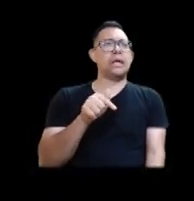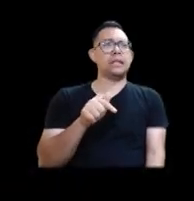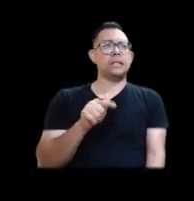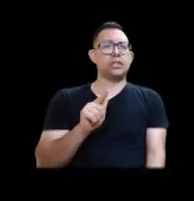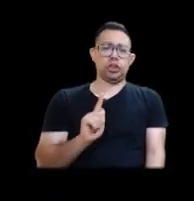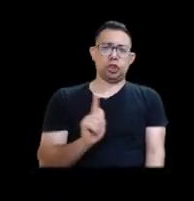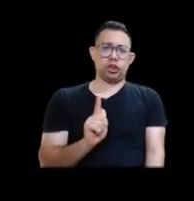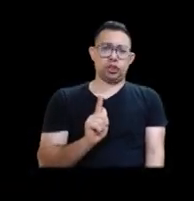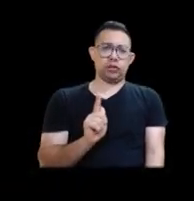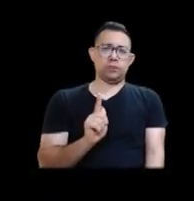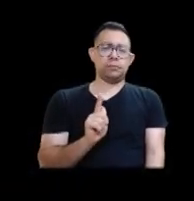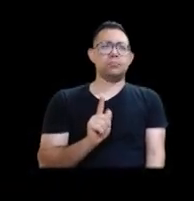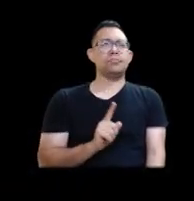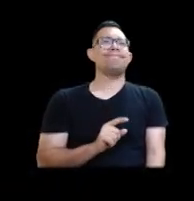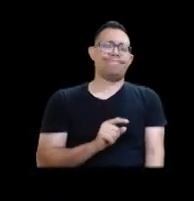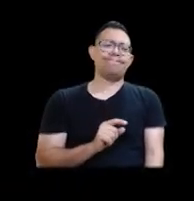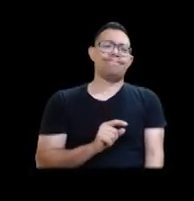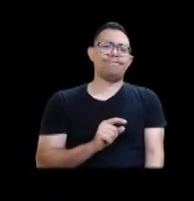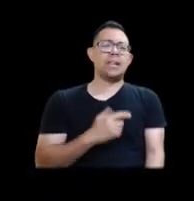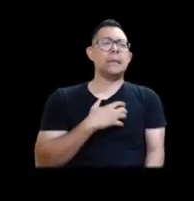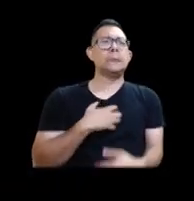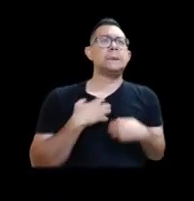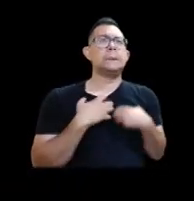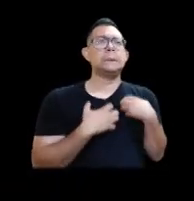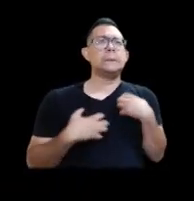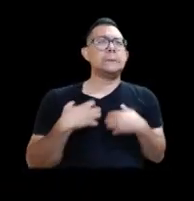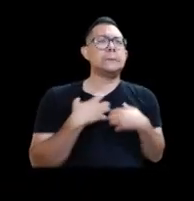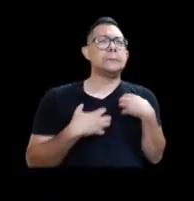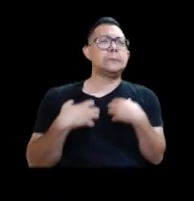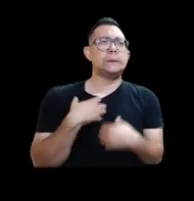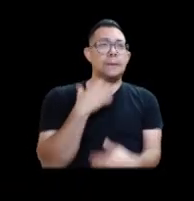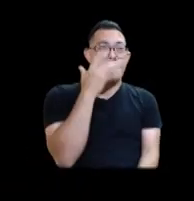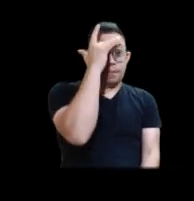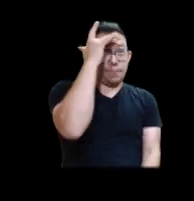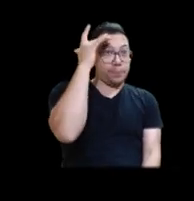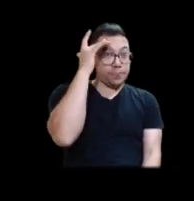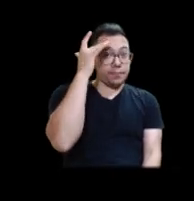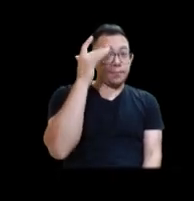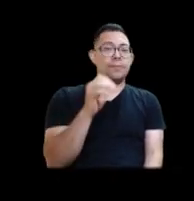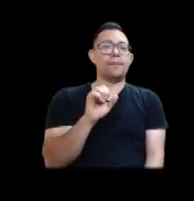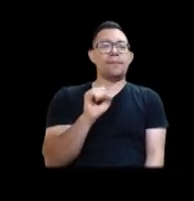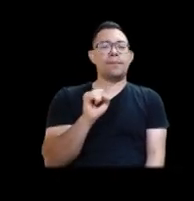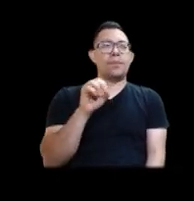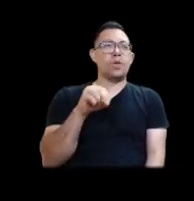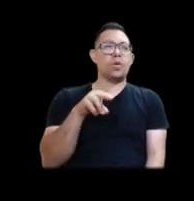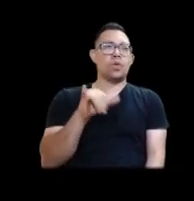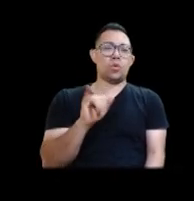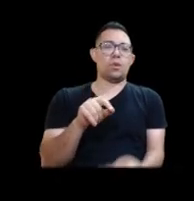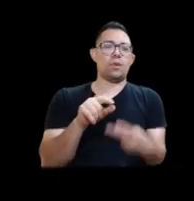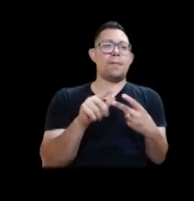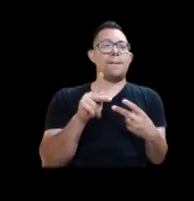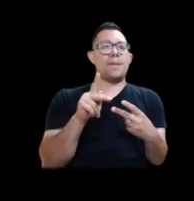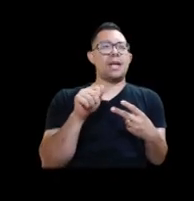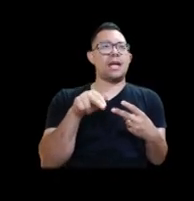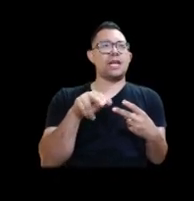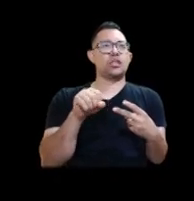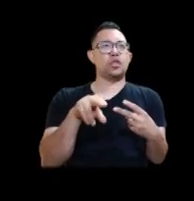que incomodava algumas empresas de tecnologia, tais como a Sony, a Panasonic,